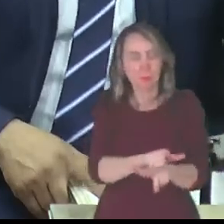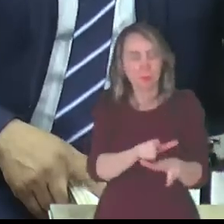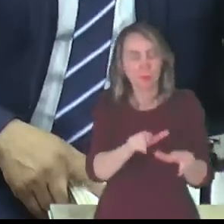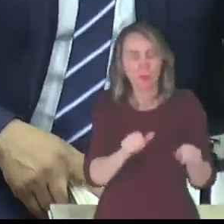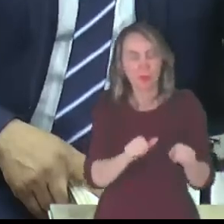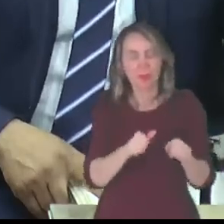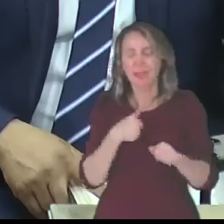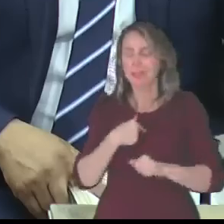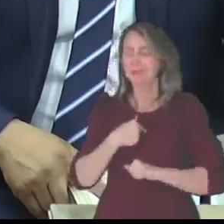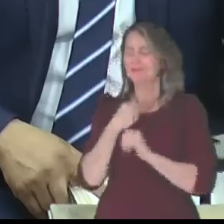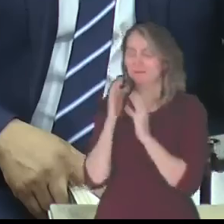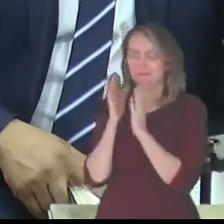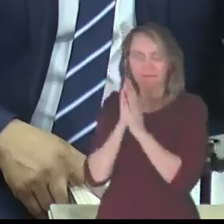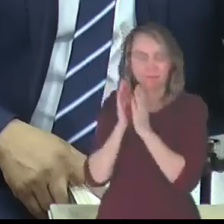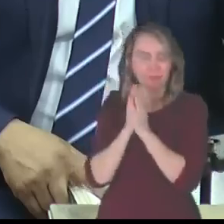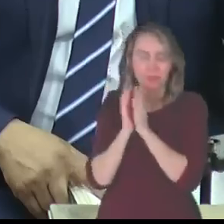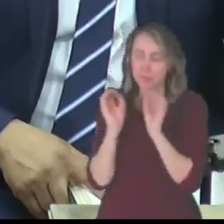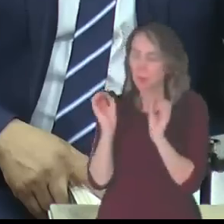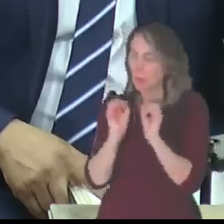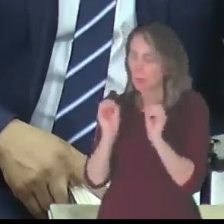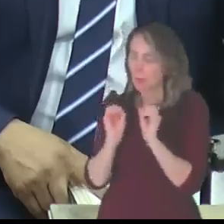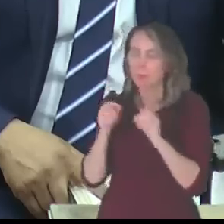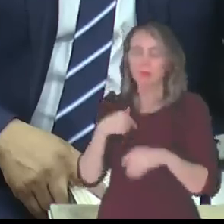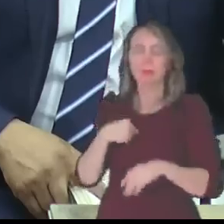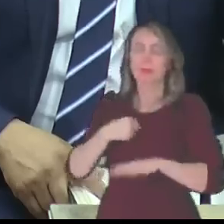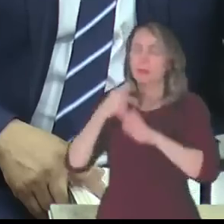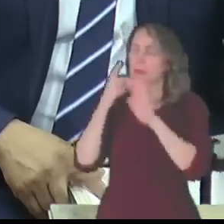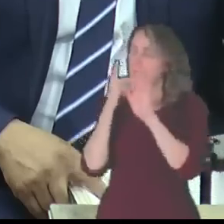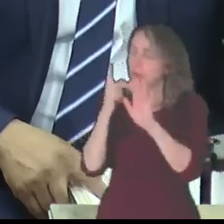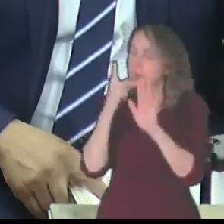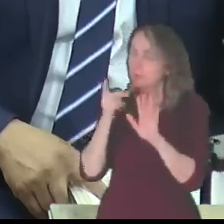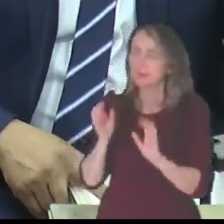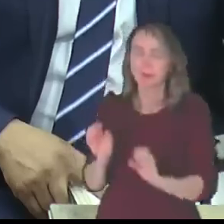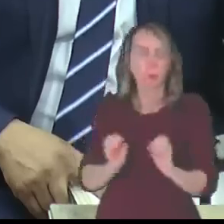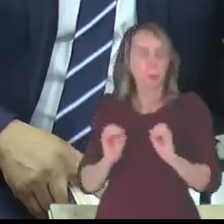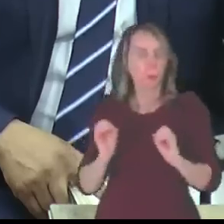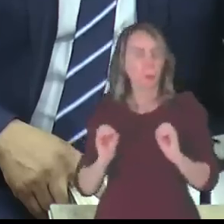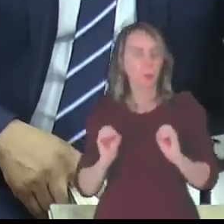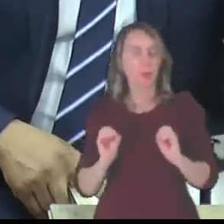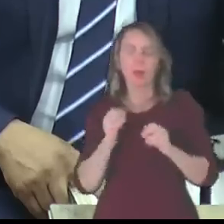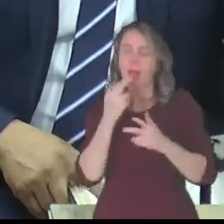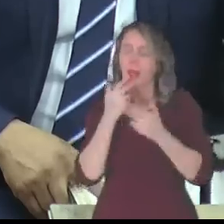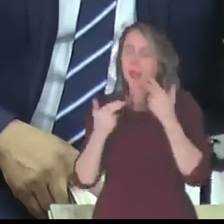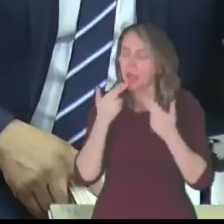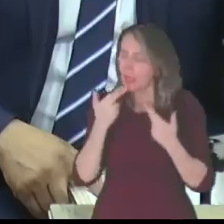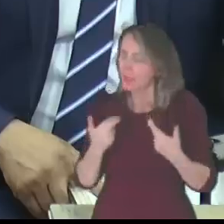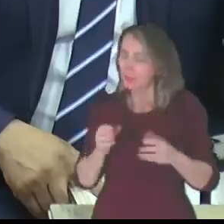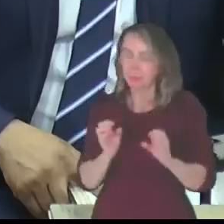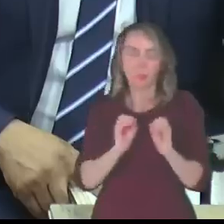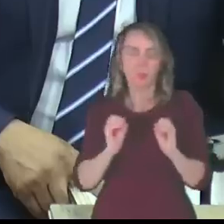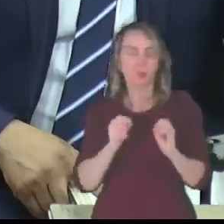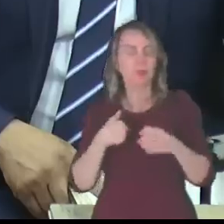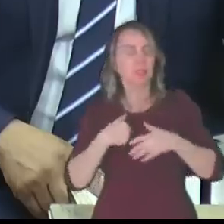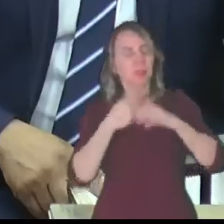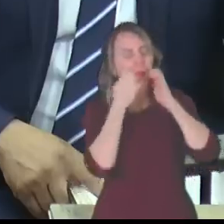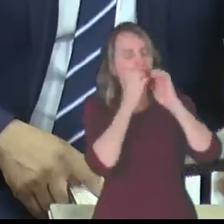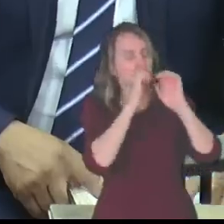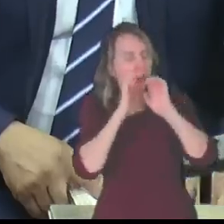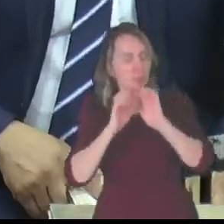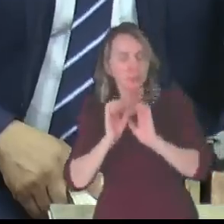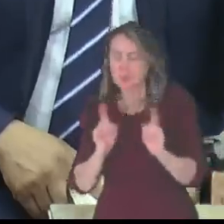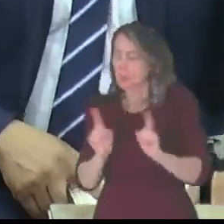orei e eu nunca mais profetizei eu nunca mais falei língua eu nunca mais evangelizei eu nunca mais ganhei uma alma